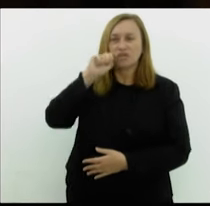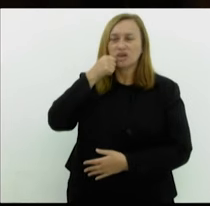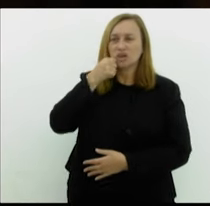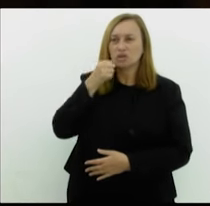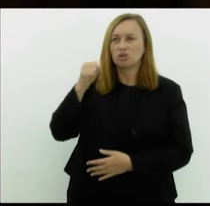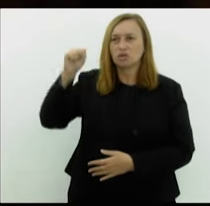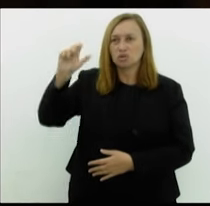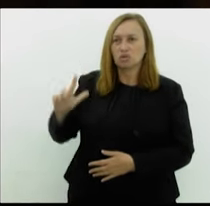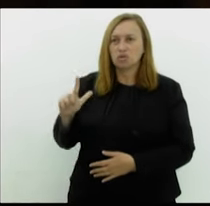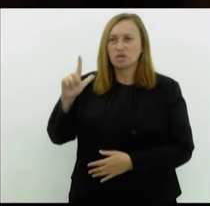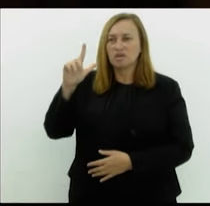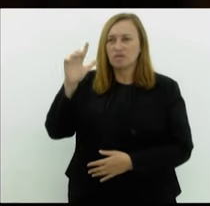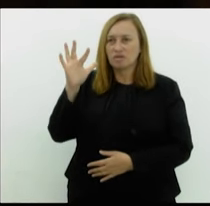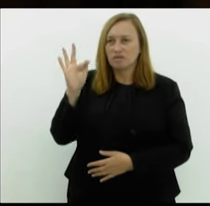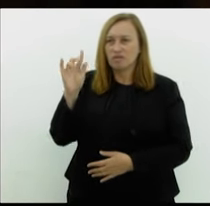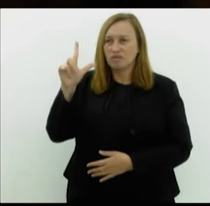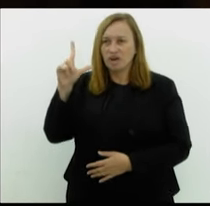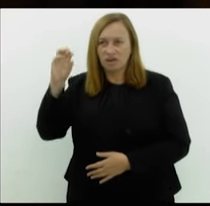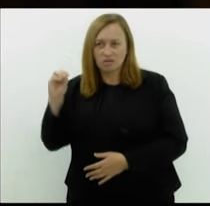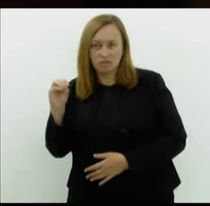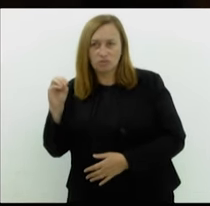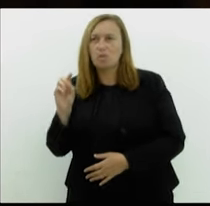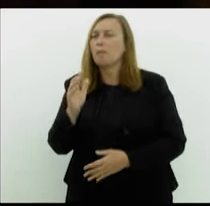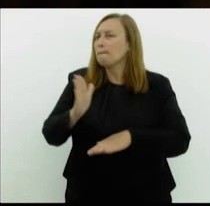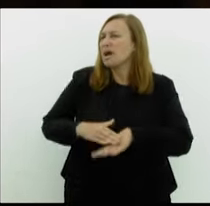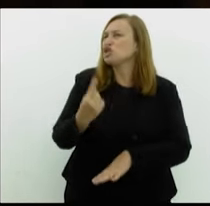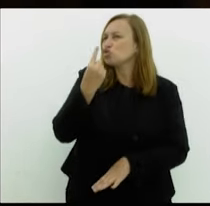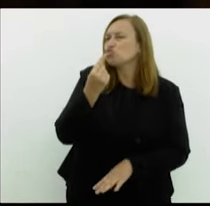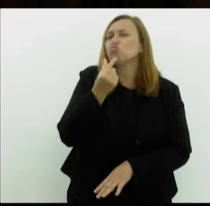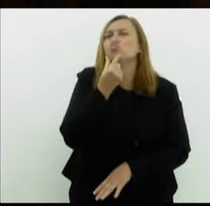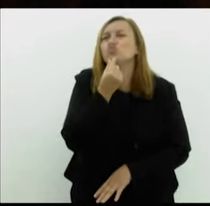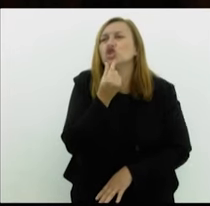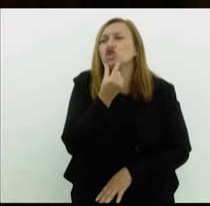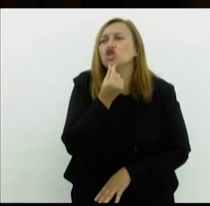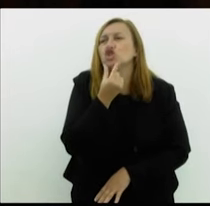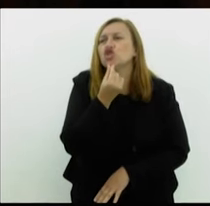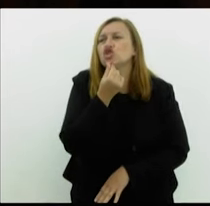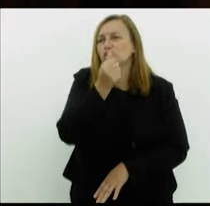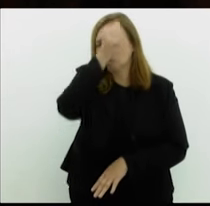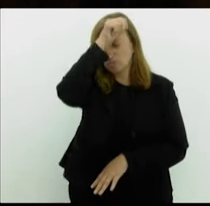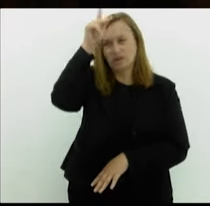senhor Flávio Valle, mais um menino do prefeito Eduardo Paes,